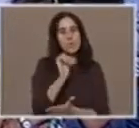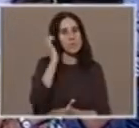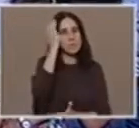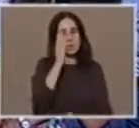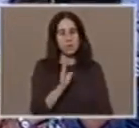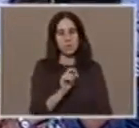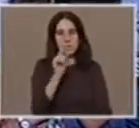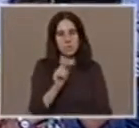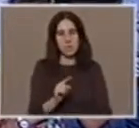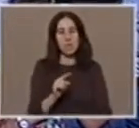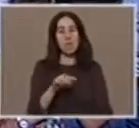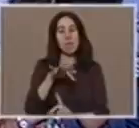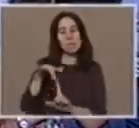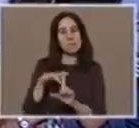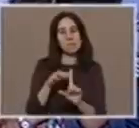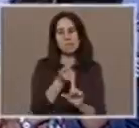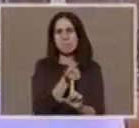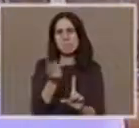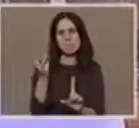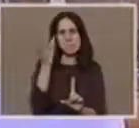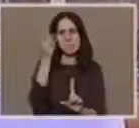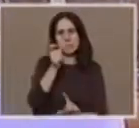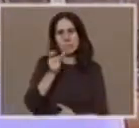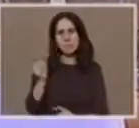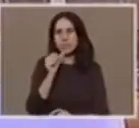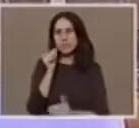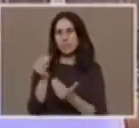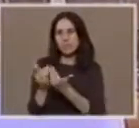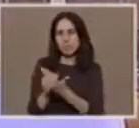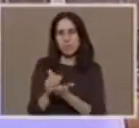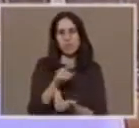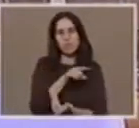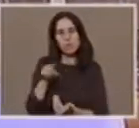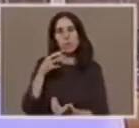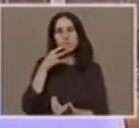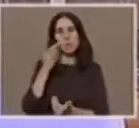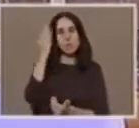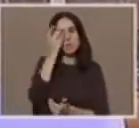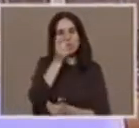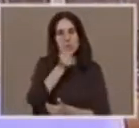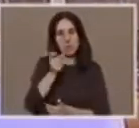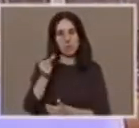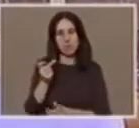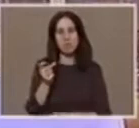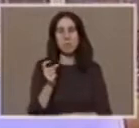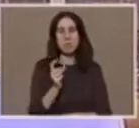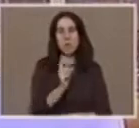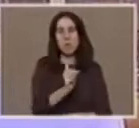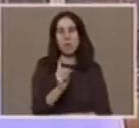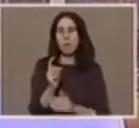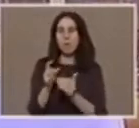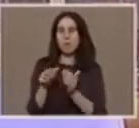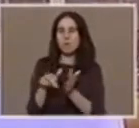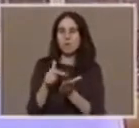os bem-aventurados apóstolos e gloriosos mártires e todos os santos, por cuja intercessão